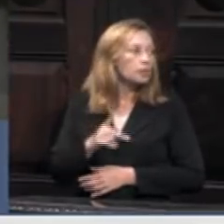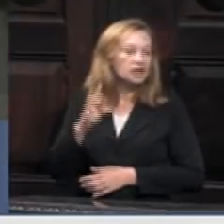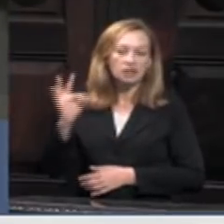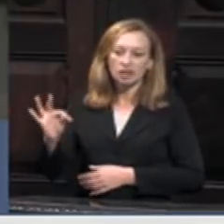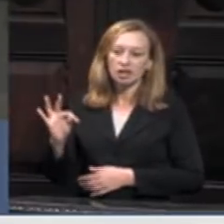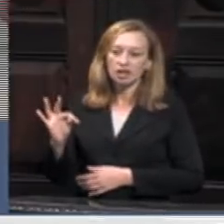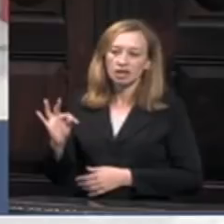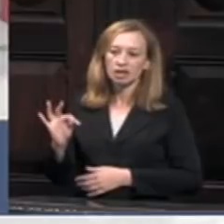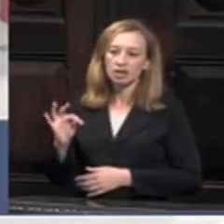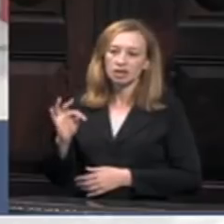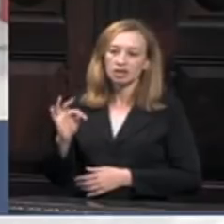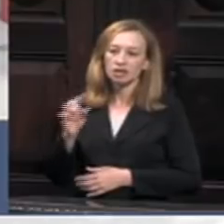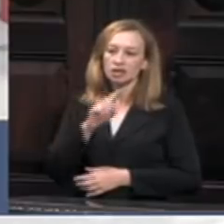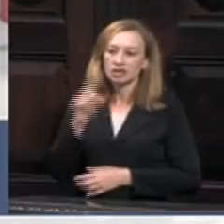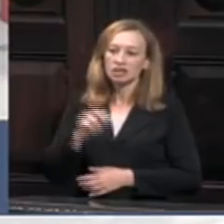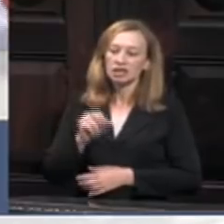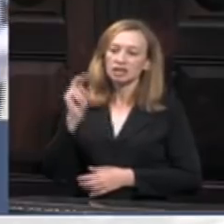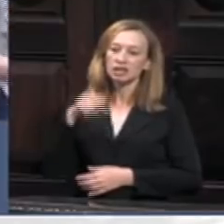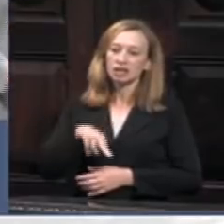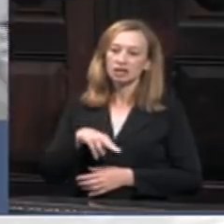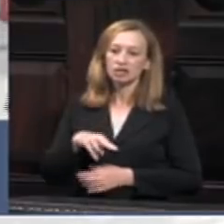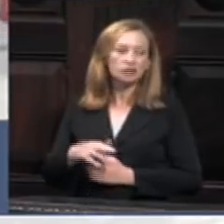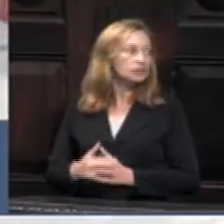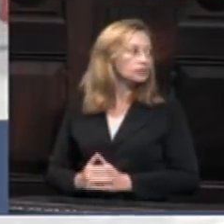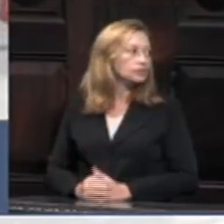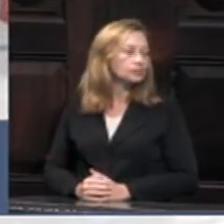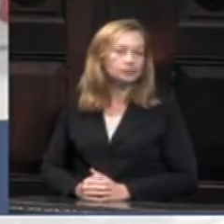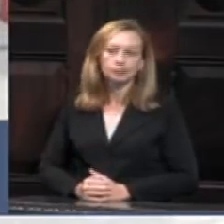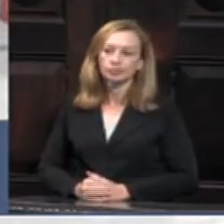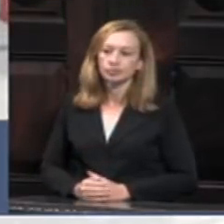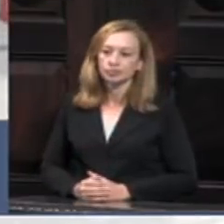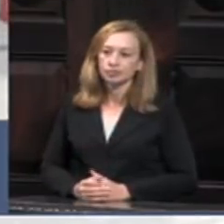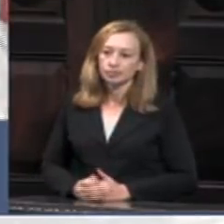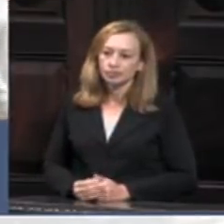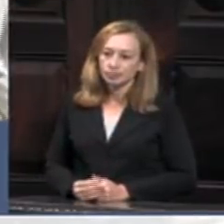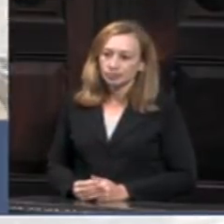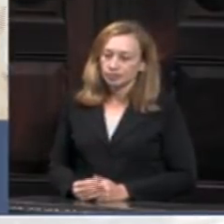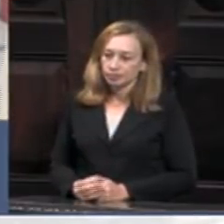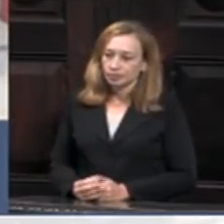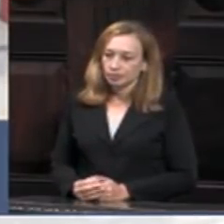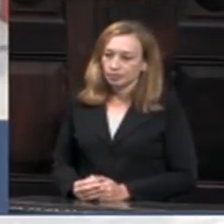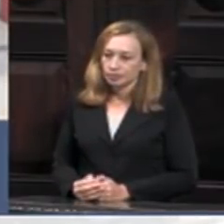Convido a deputada Zeidan com... Xará, vem aqui por trás, por favor.